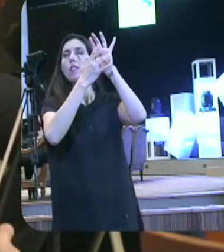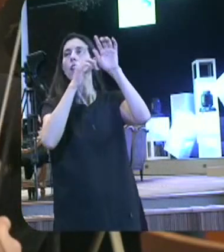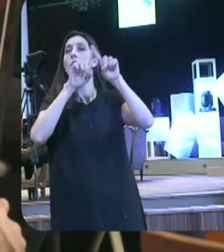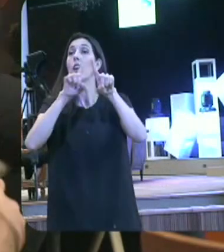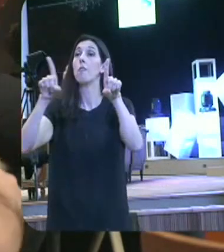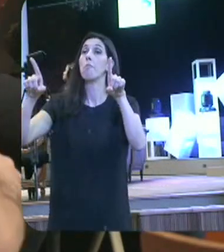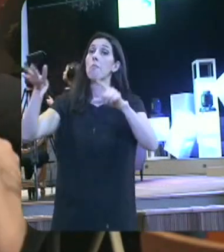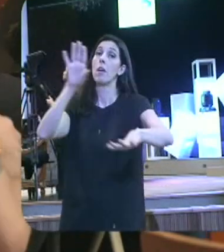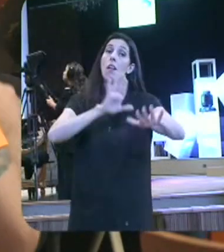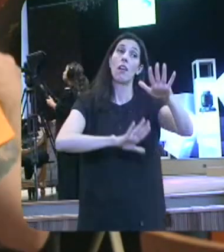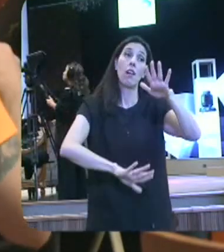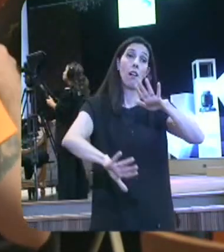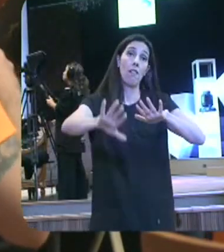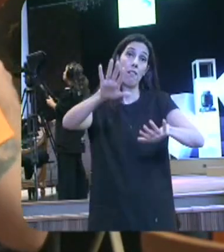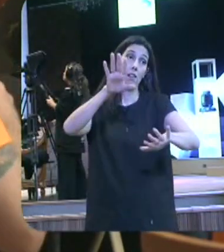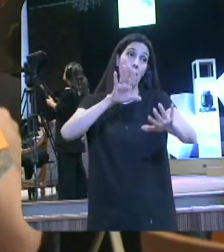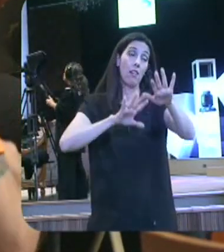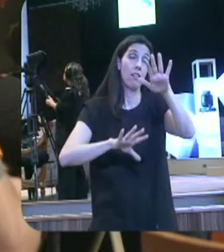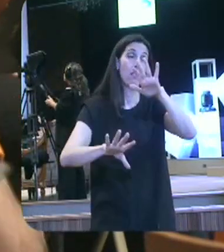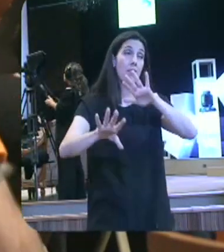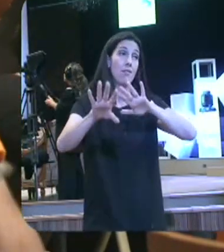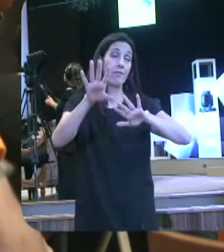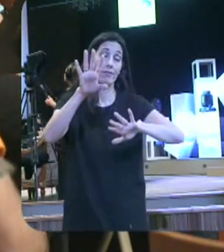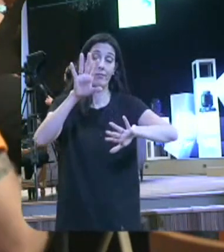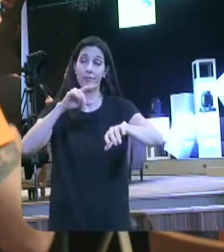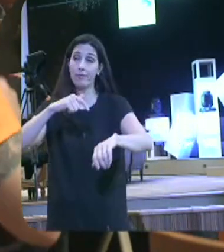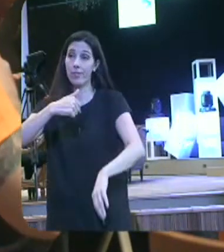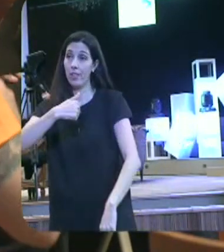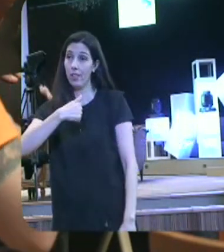Mas às vezes sou levado